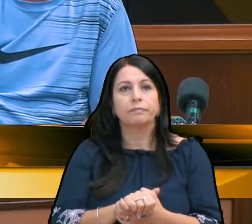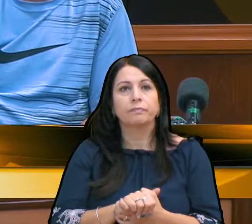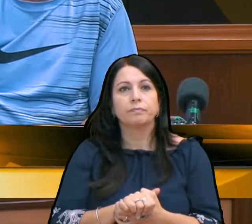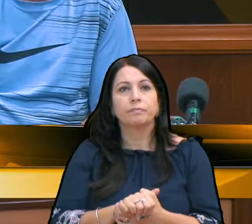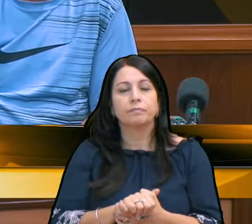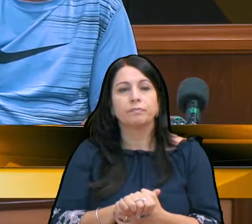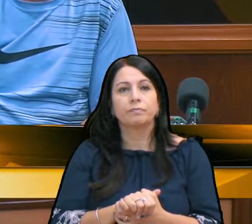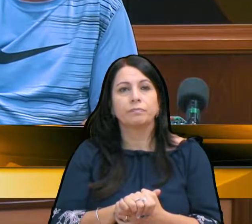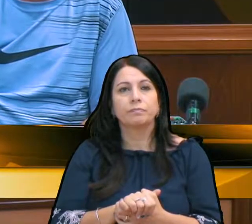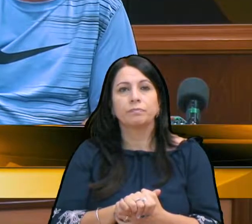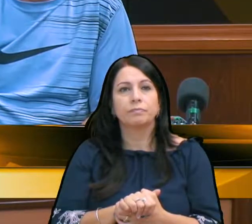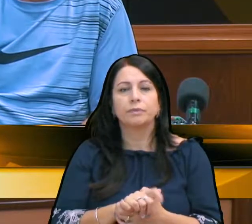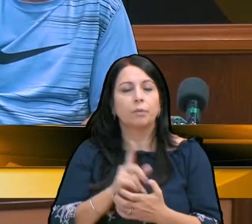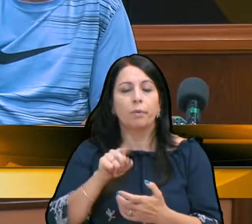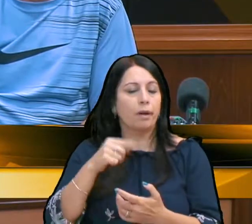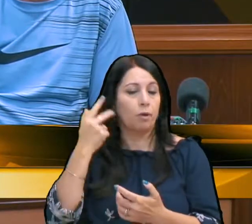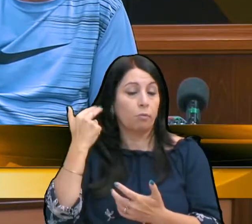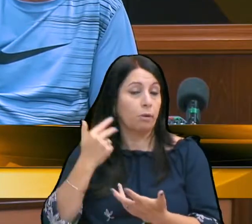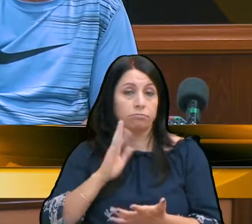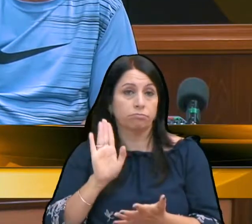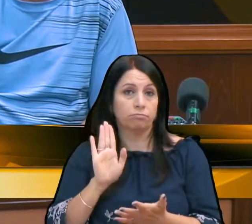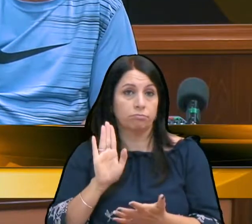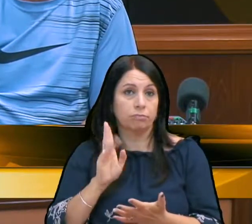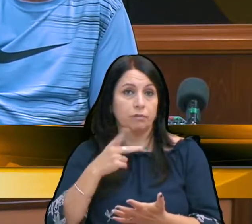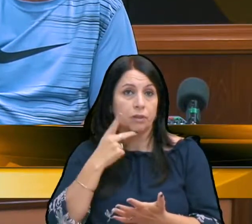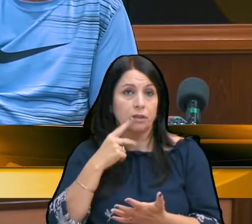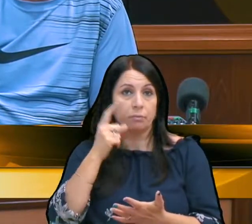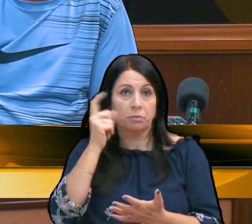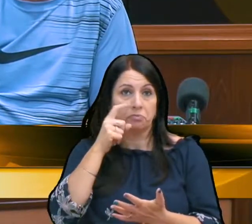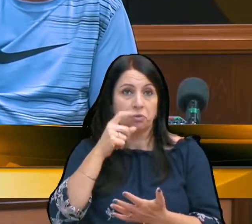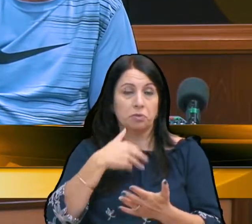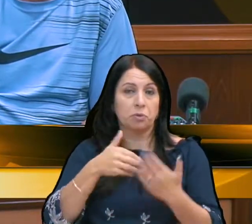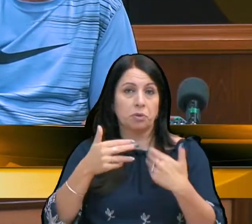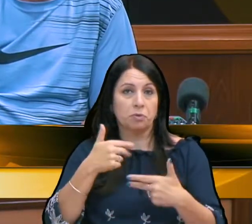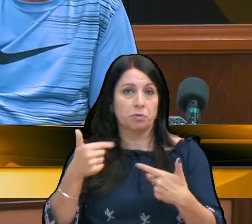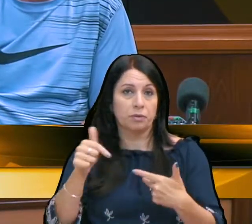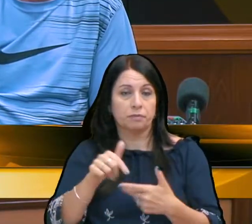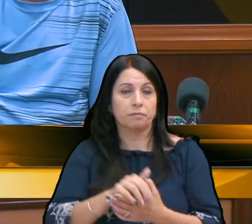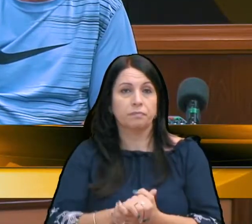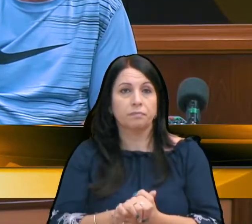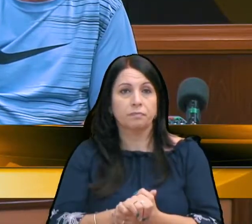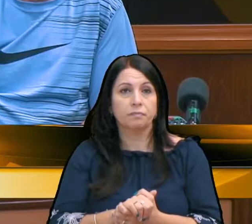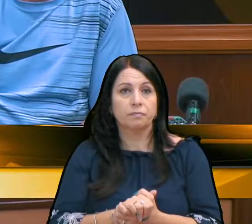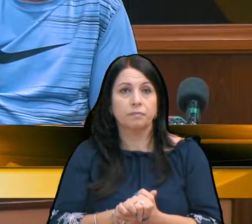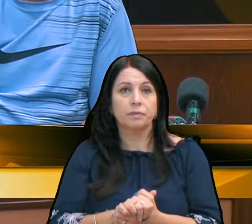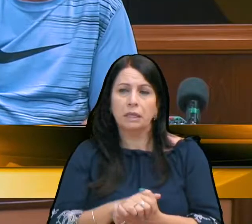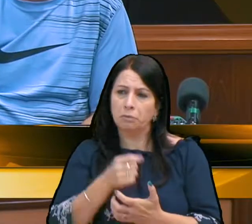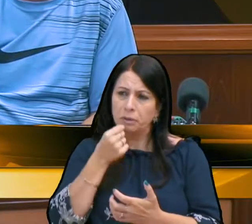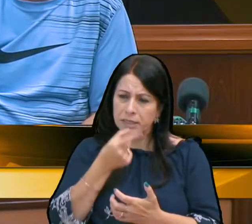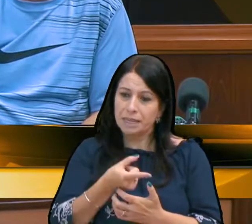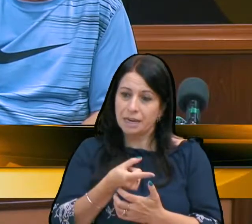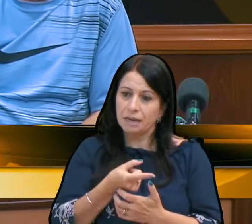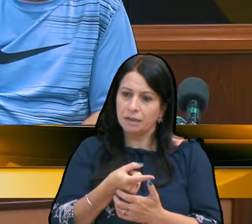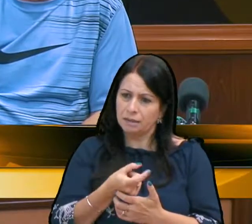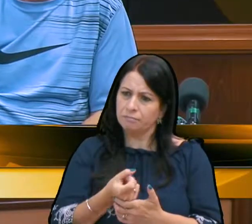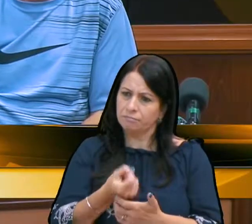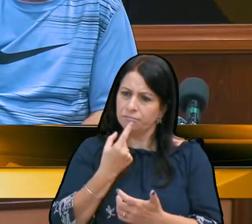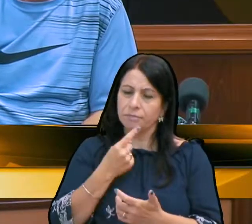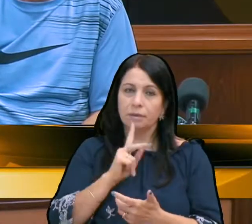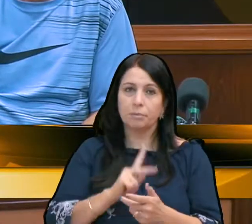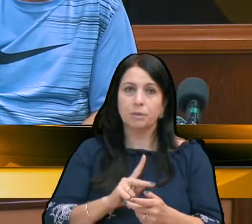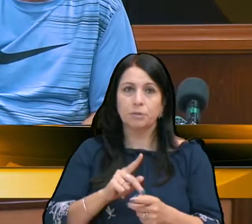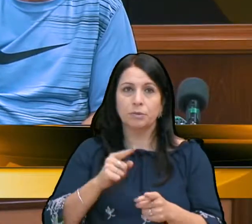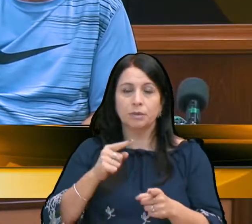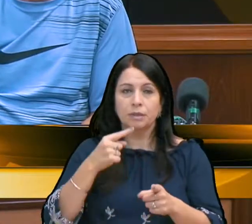Então é normal, dá para falar, dá para mentir, dá para falar qualquer coisa aqui. E o gozado é que essa mesma pessoa